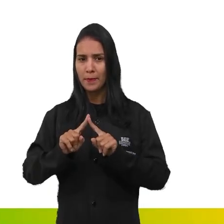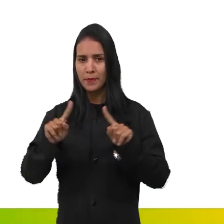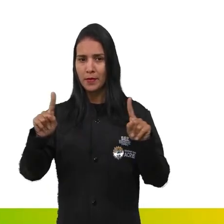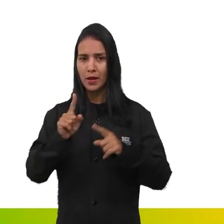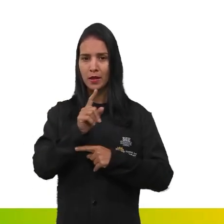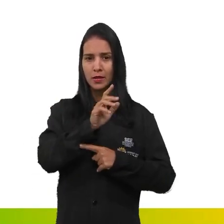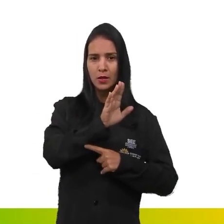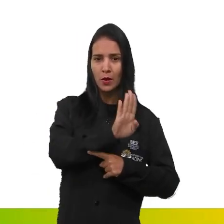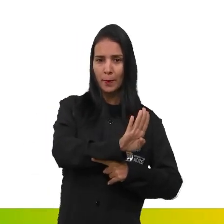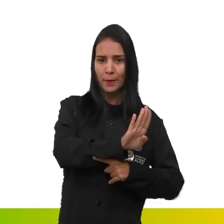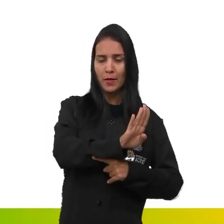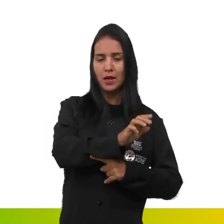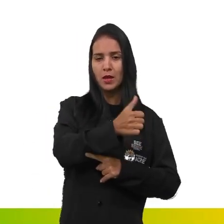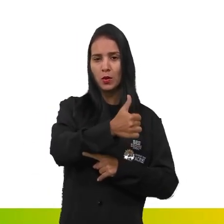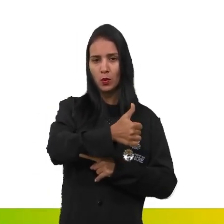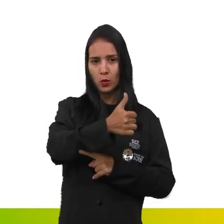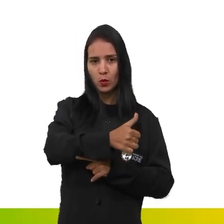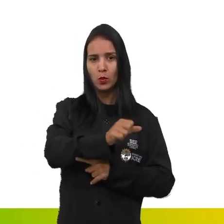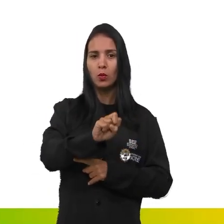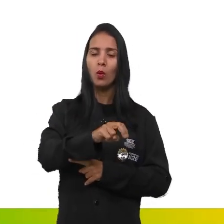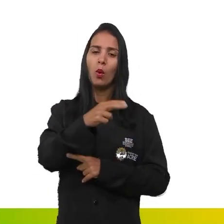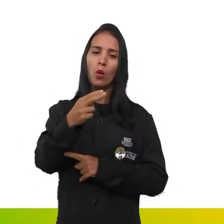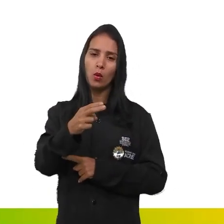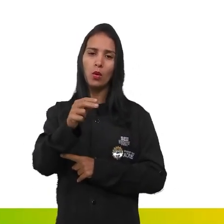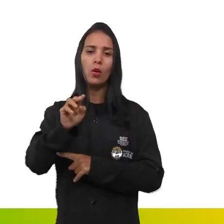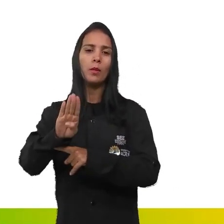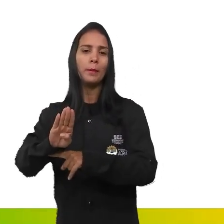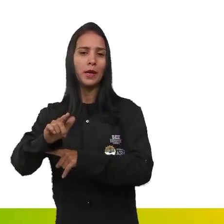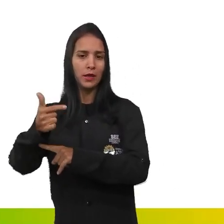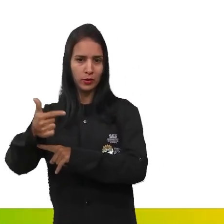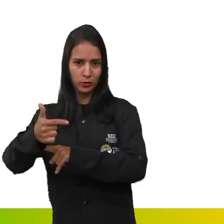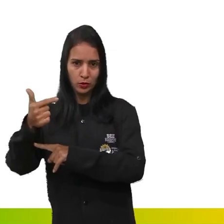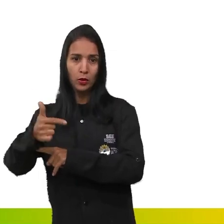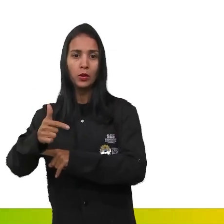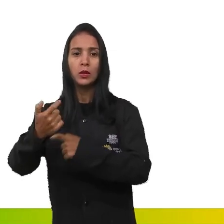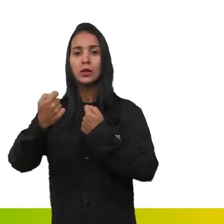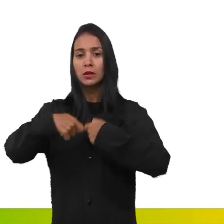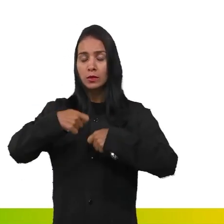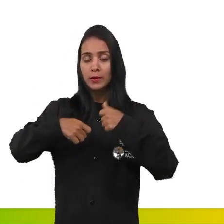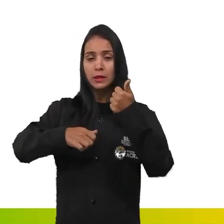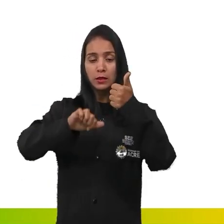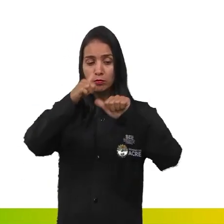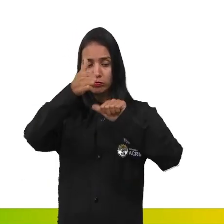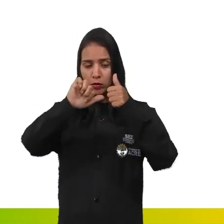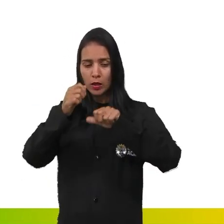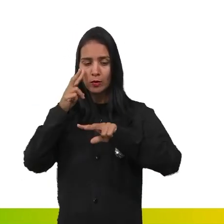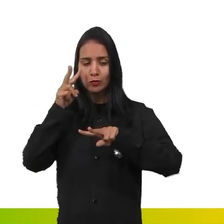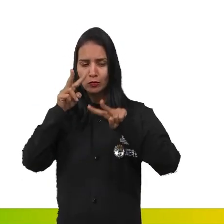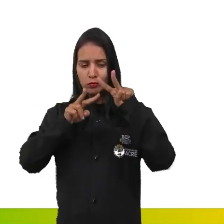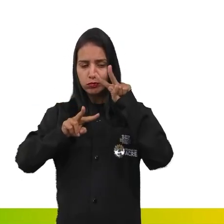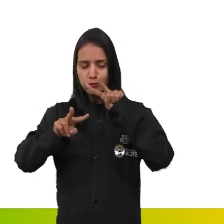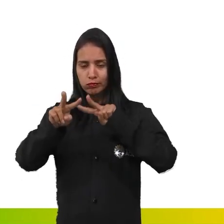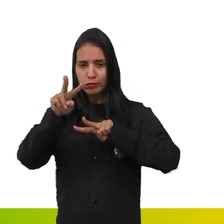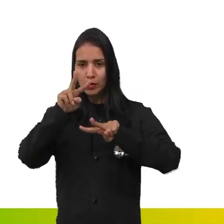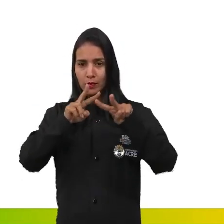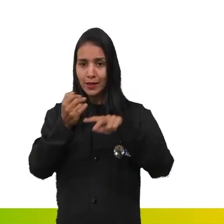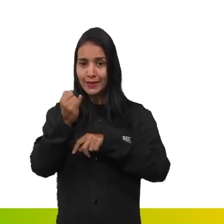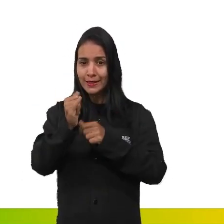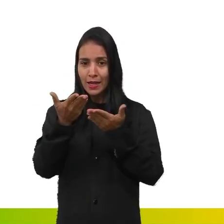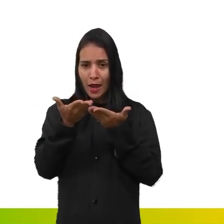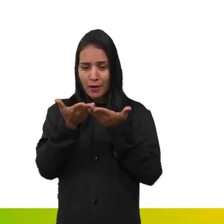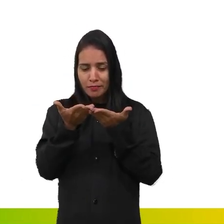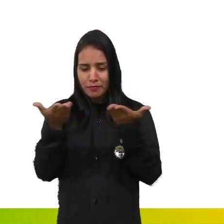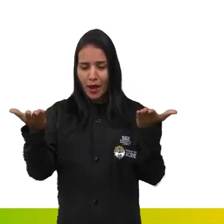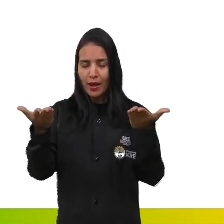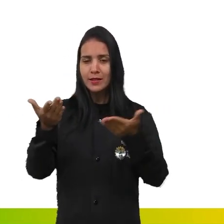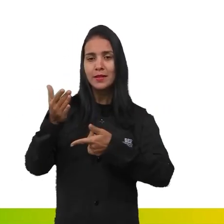cilindro e no prisma, que é a intersecção com o plano beta, tiverem a mesma área, então